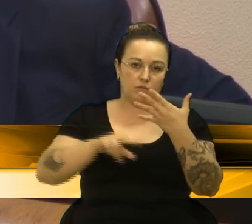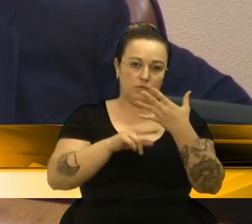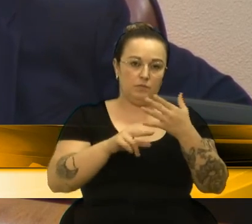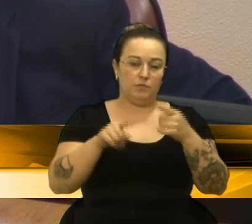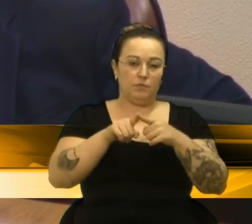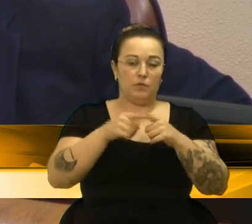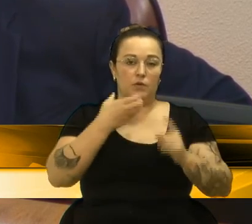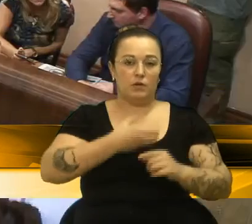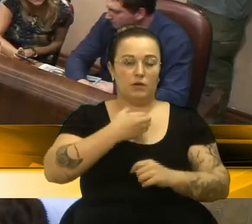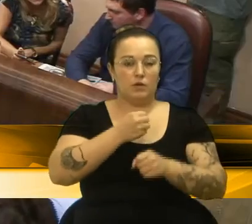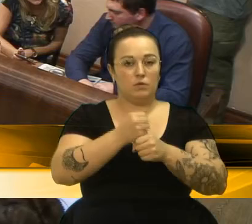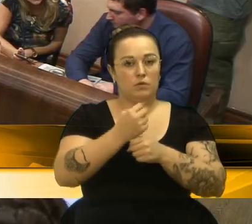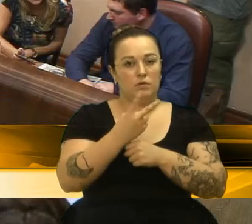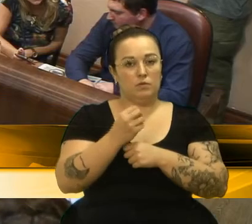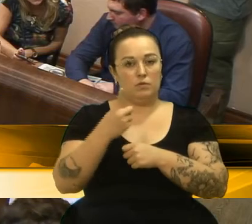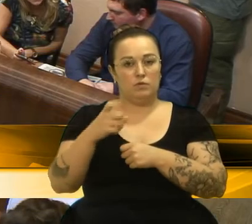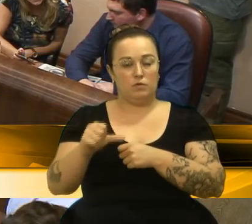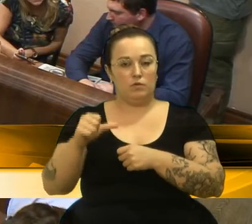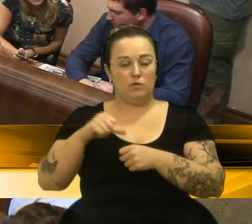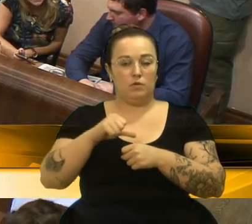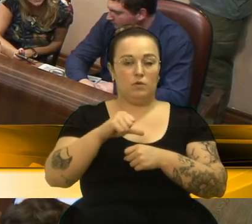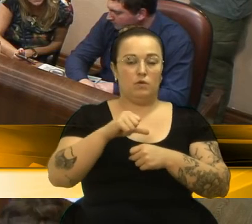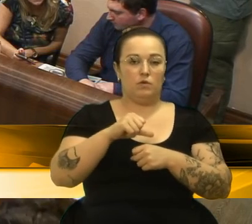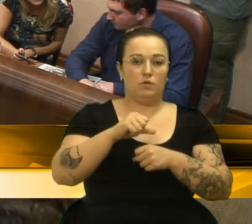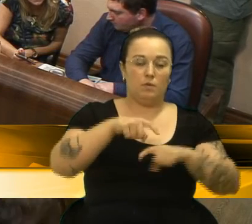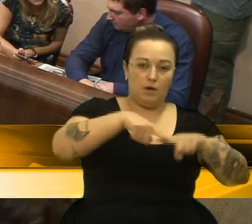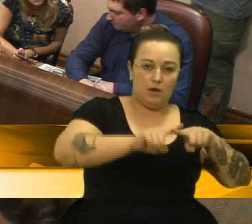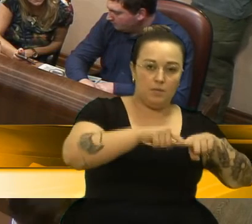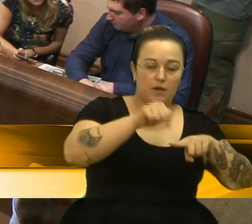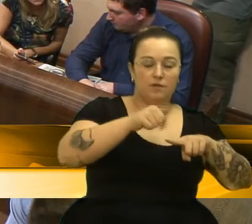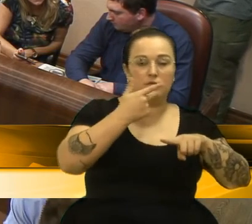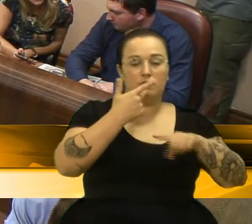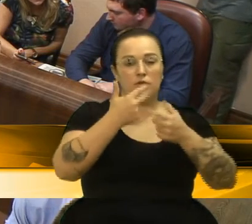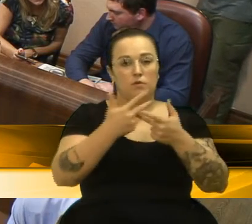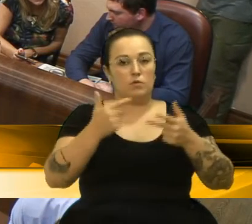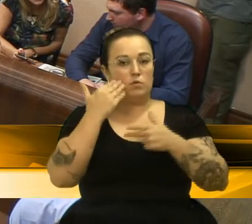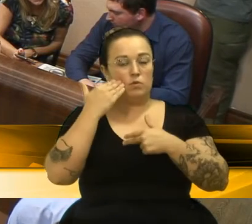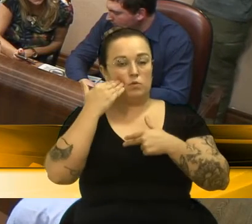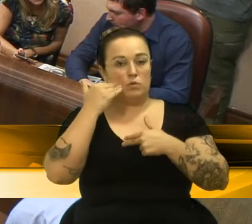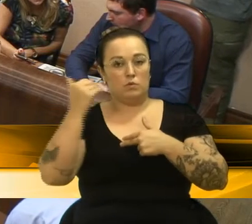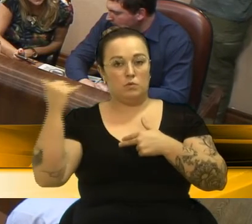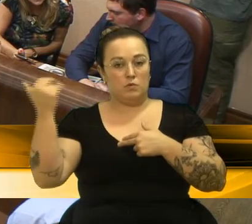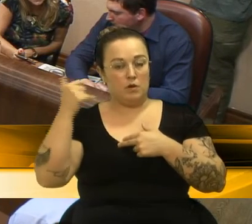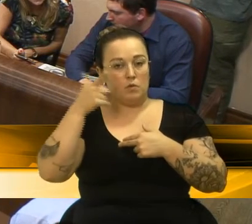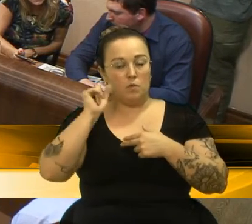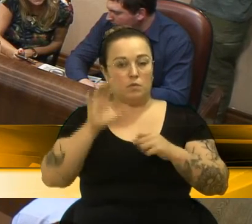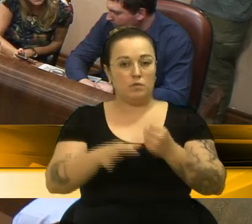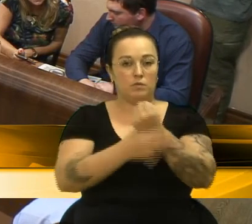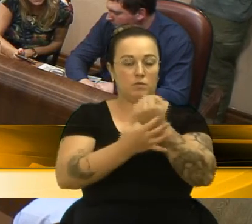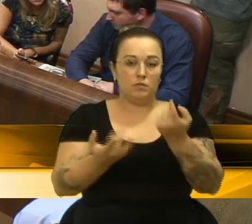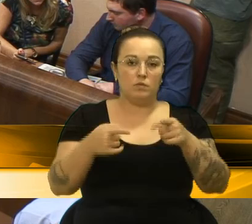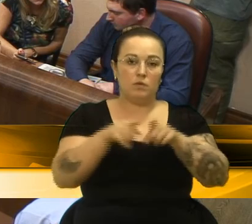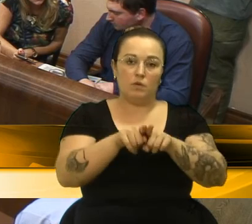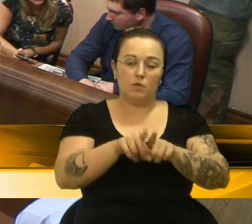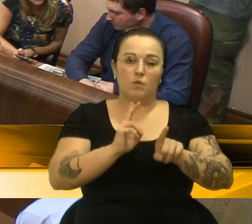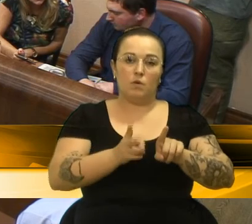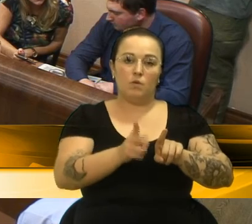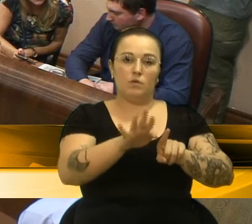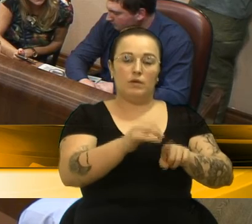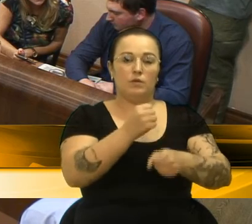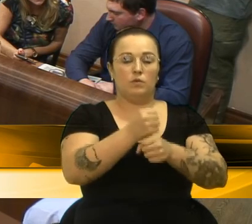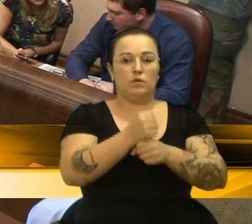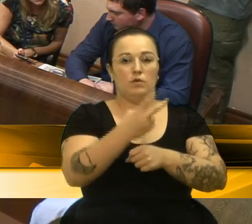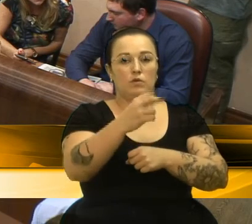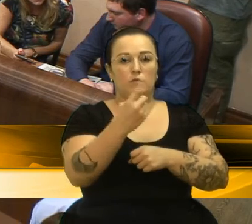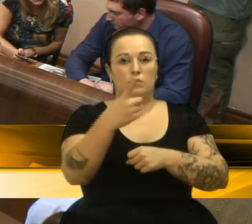Natal 2018, a Praça Dante Alighieri foi compartilhada com o evento citado. O sucesso da iniciativa garantiu que a parceria fosse mantida para o ano de 2019 e,